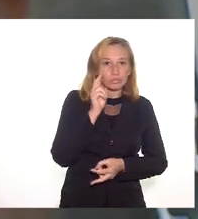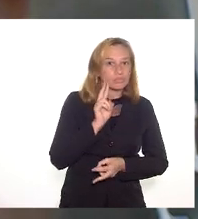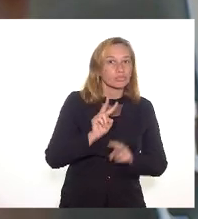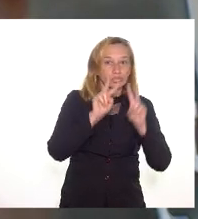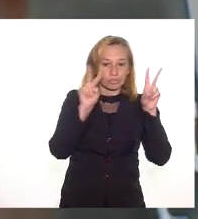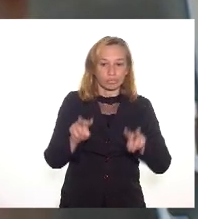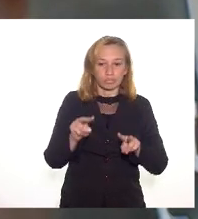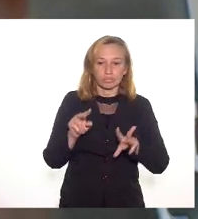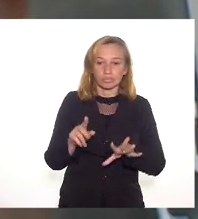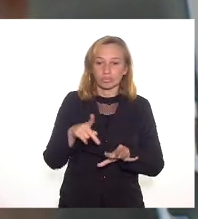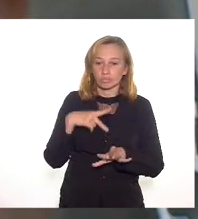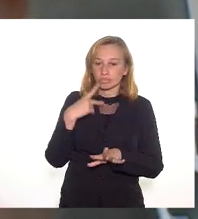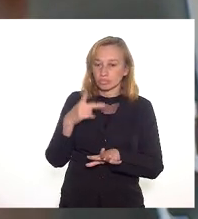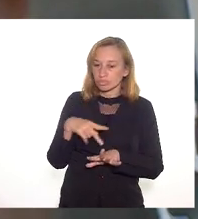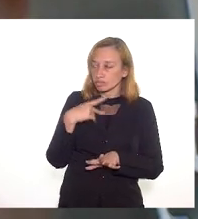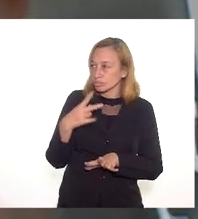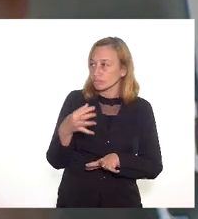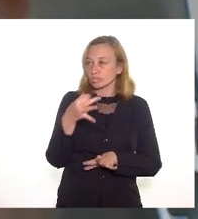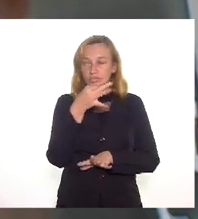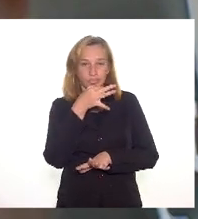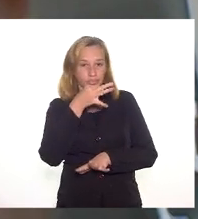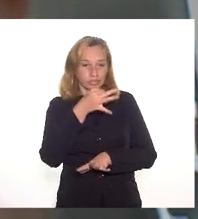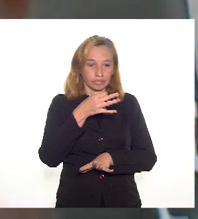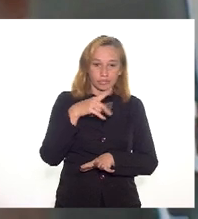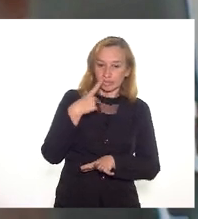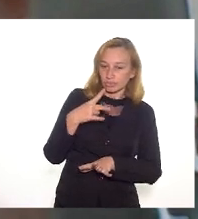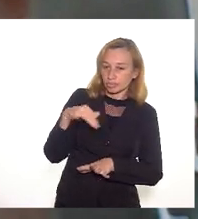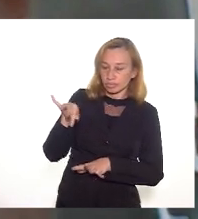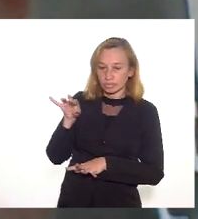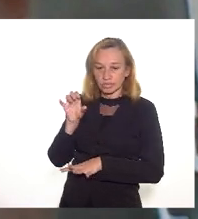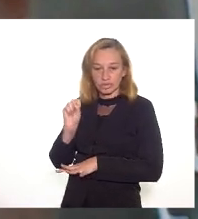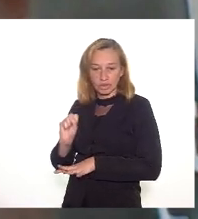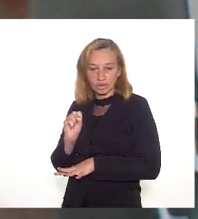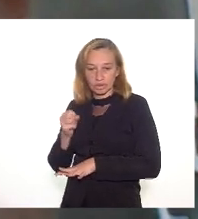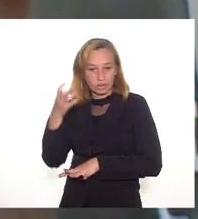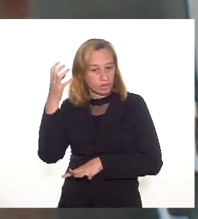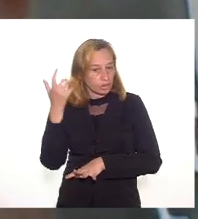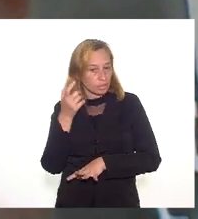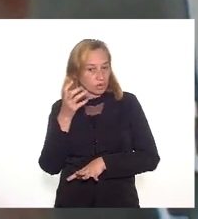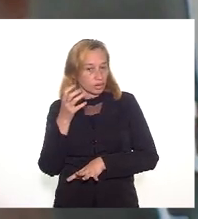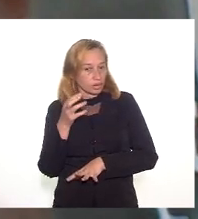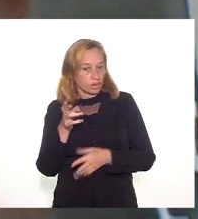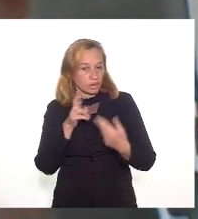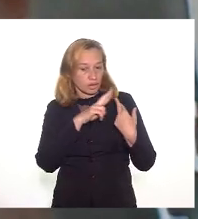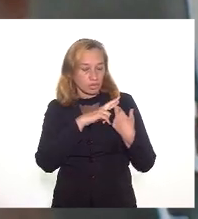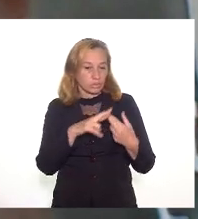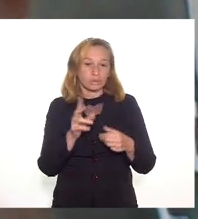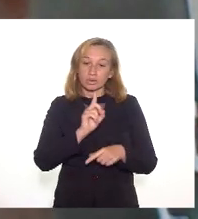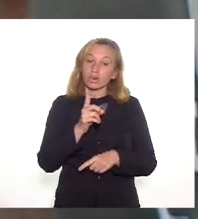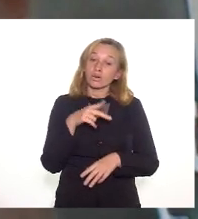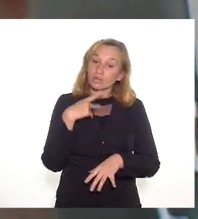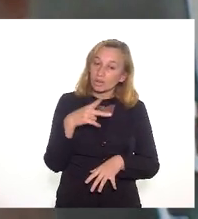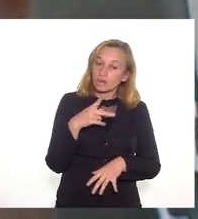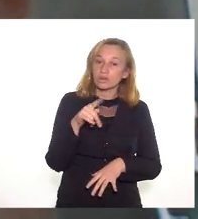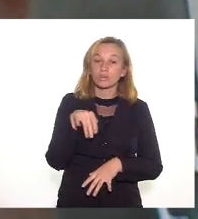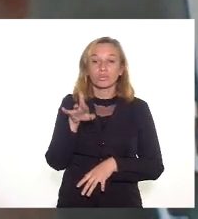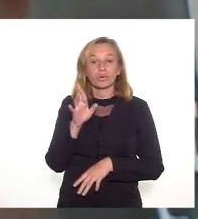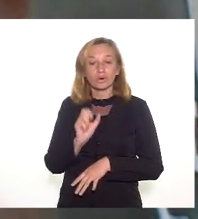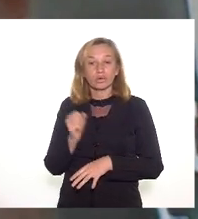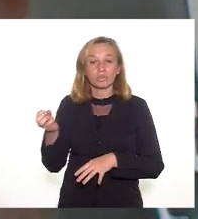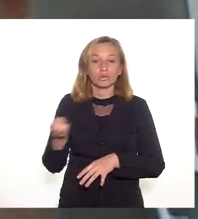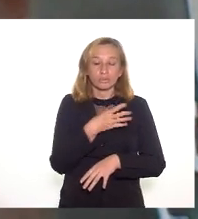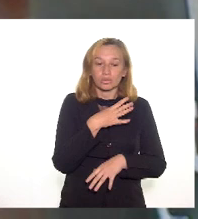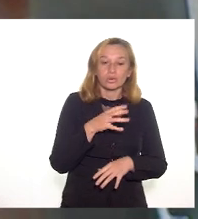estou aqui impondo aqui, colocando a minha opinião, dizendo que o Sérgio Fernandes é responsável. Não coloquei isso. Eu coloquei que o programa Novo Olhar